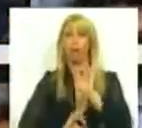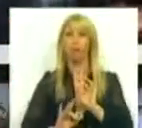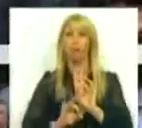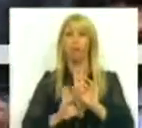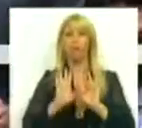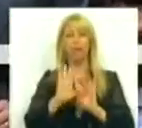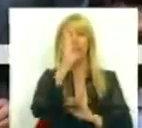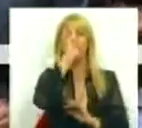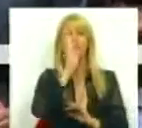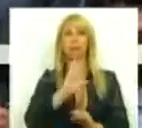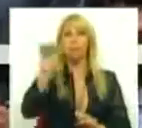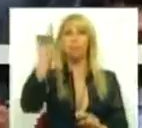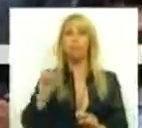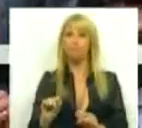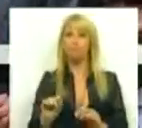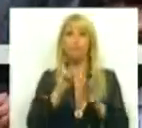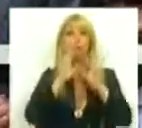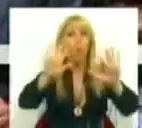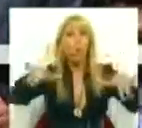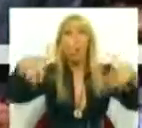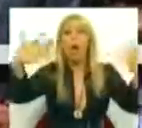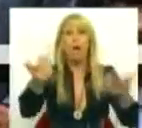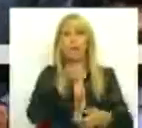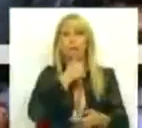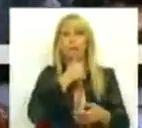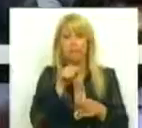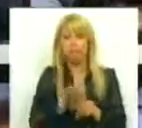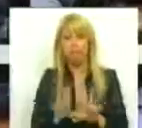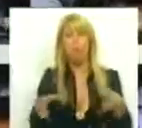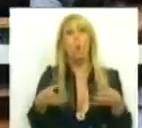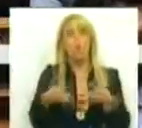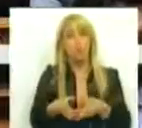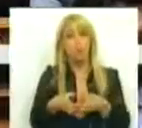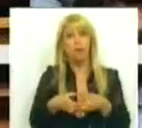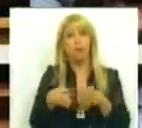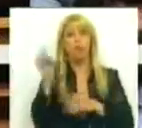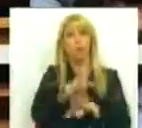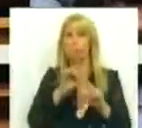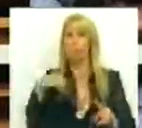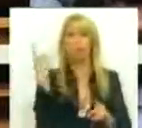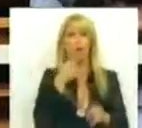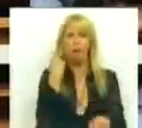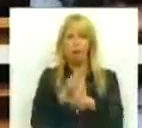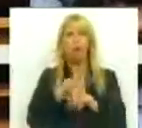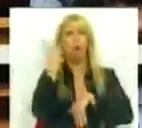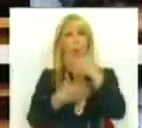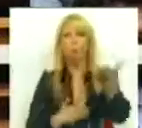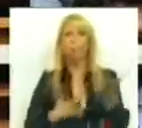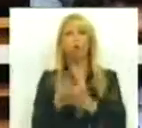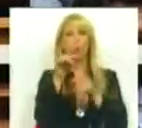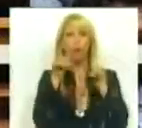que quaisquer que sejam as decisões deste Conselho Europeu, nós continuaremos a ter em Portugal